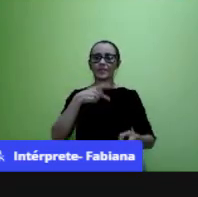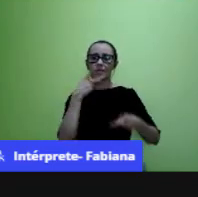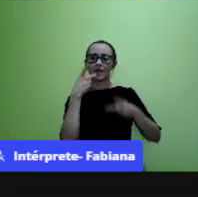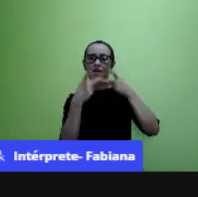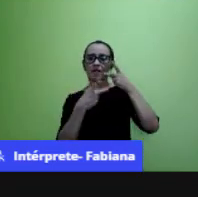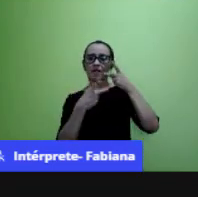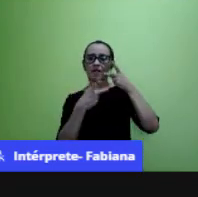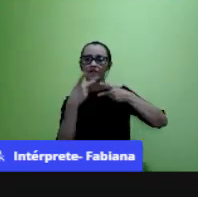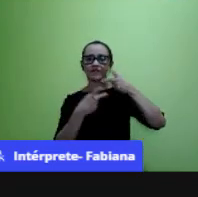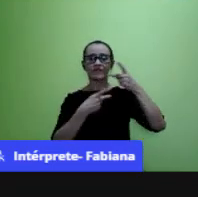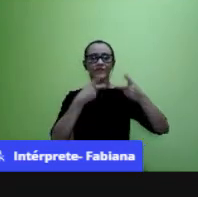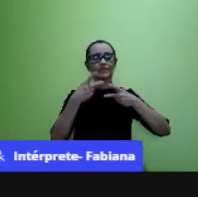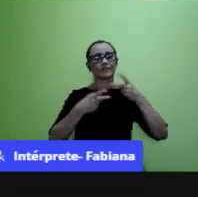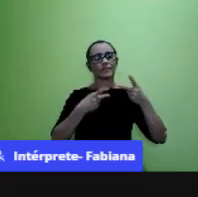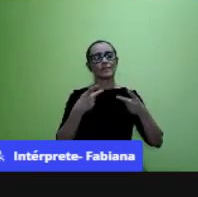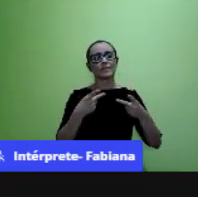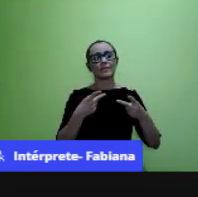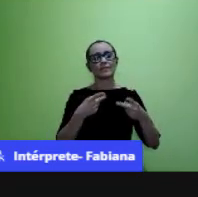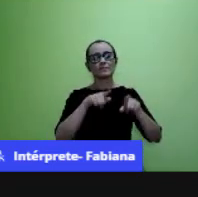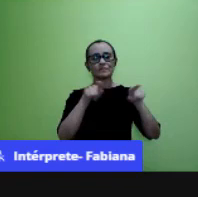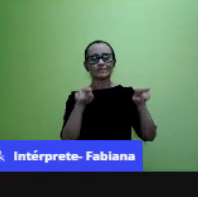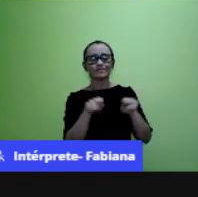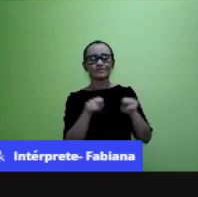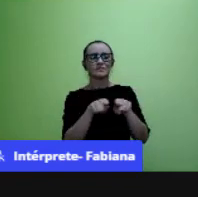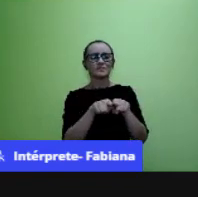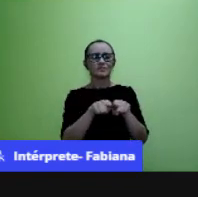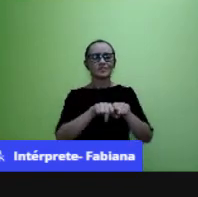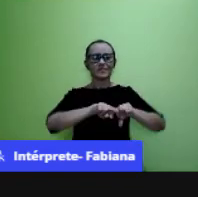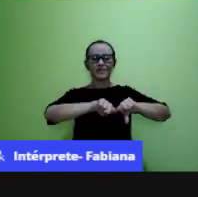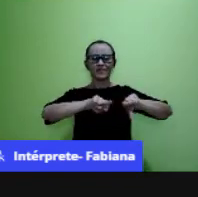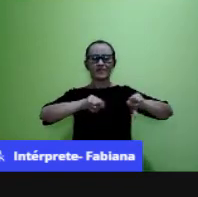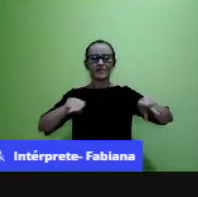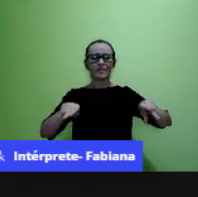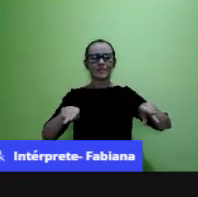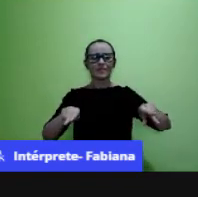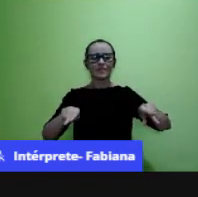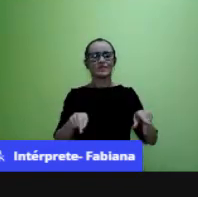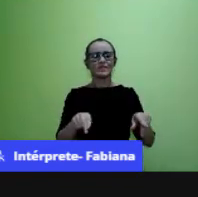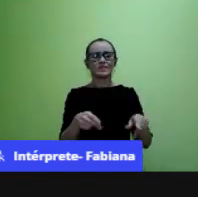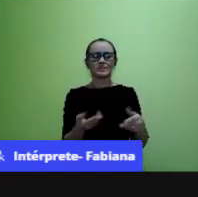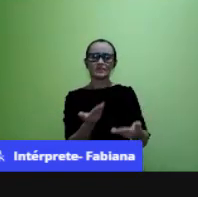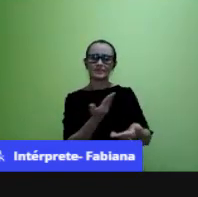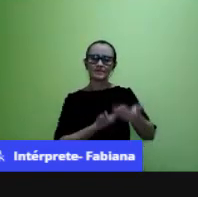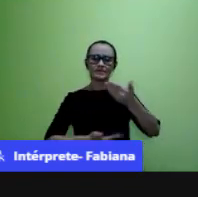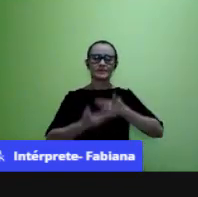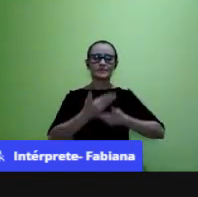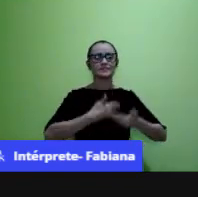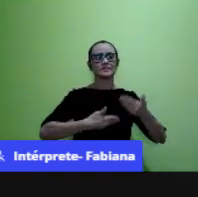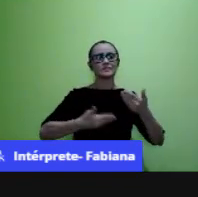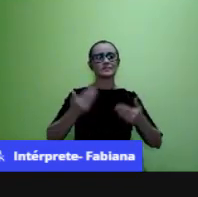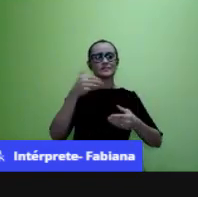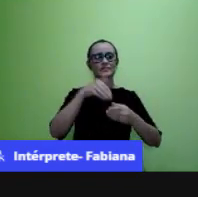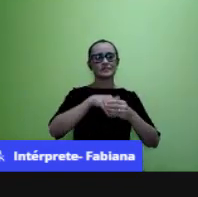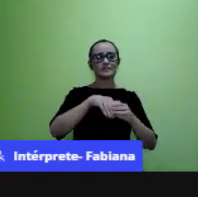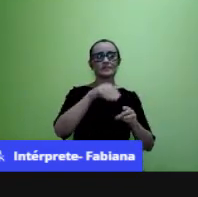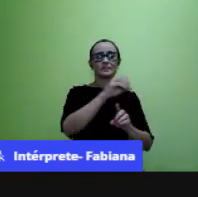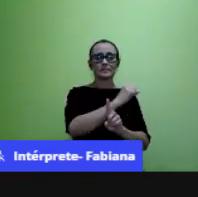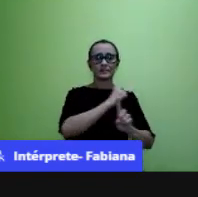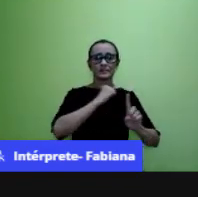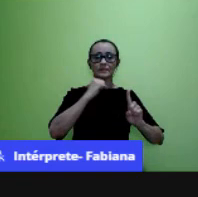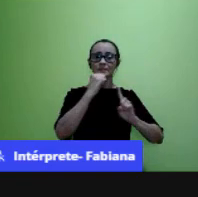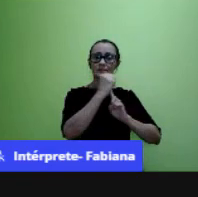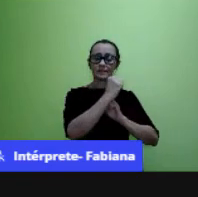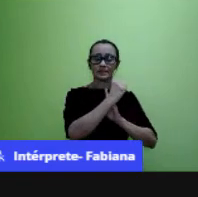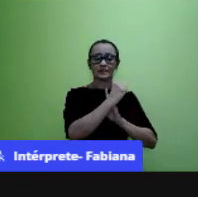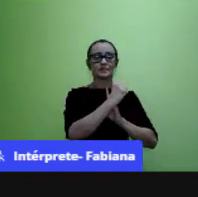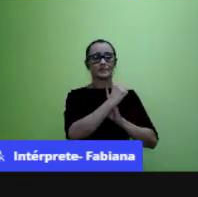sobre atividades sociais entre seus colegas, né? Diferente da atividade social que ela tinha em casa,